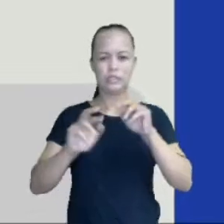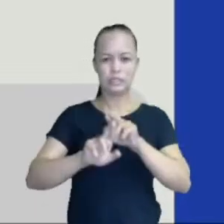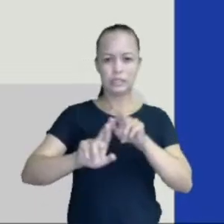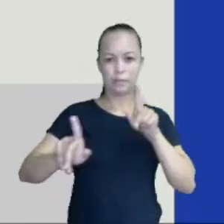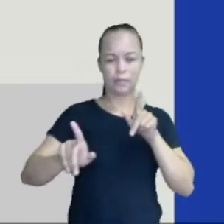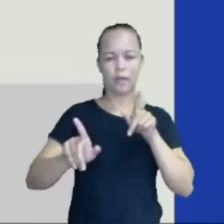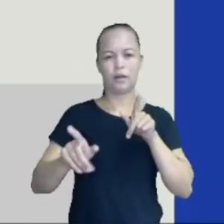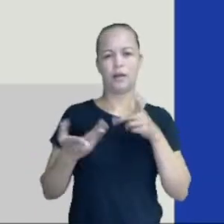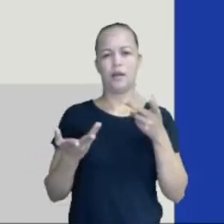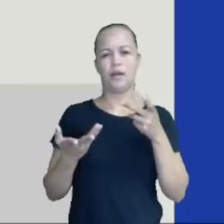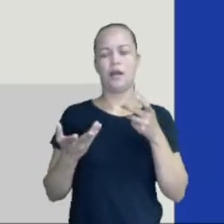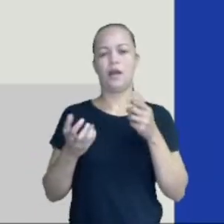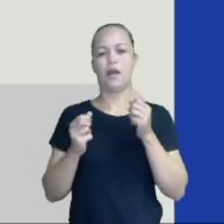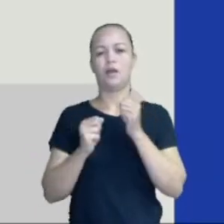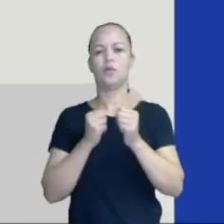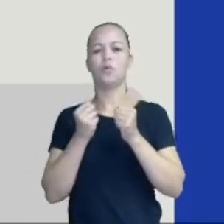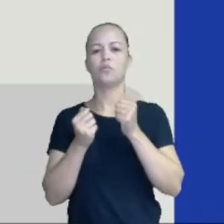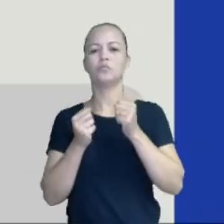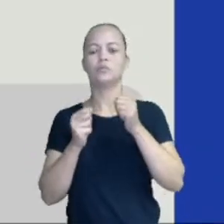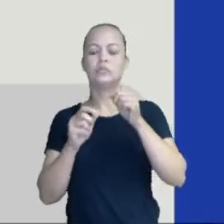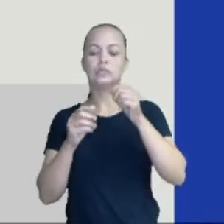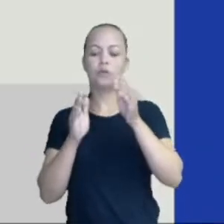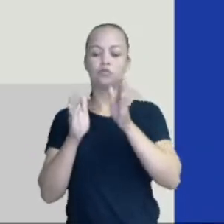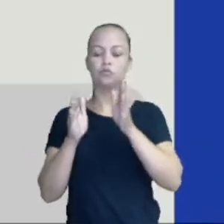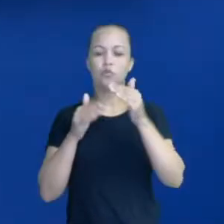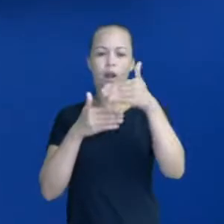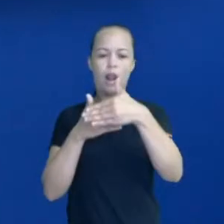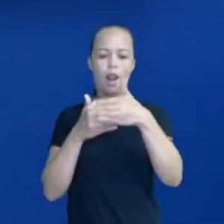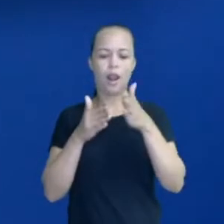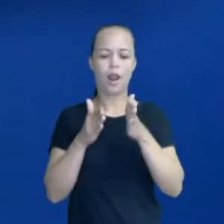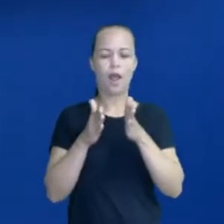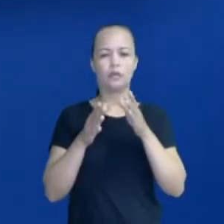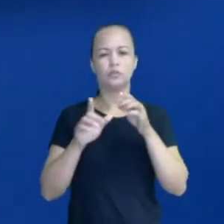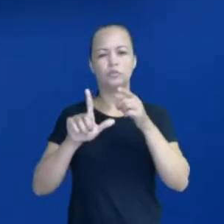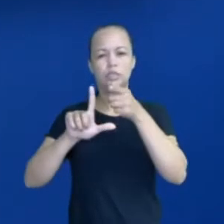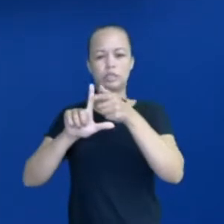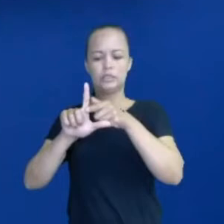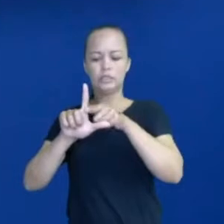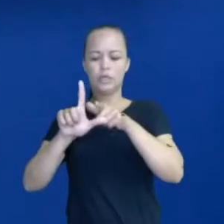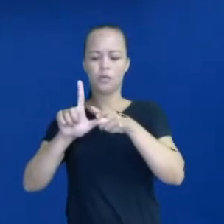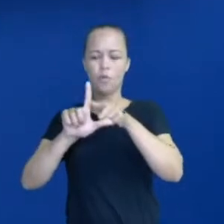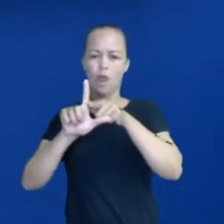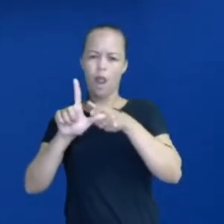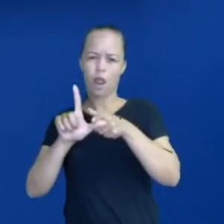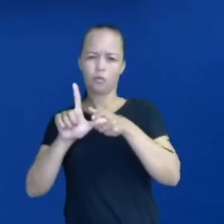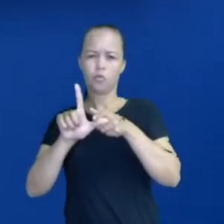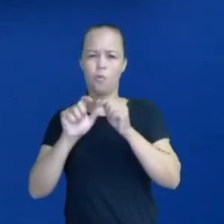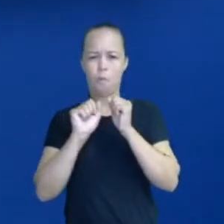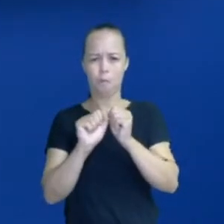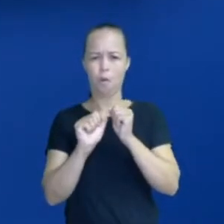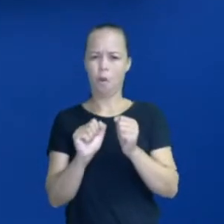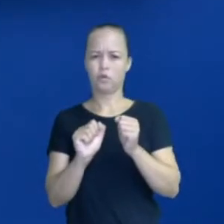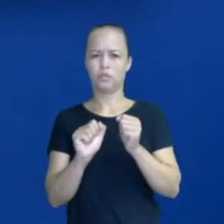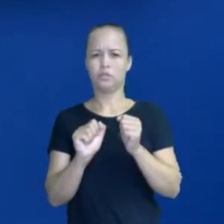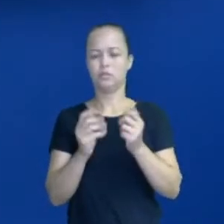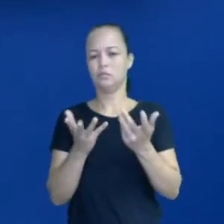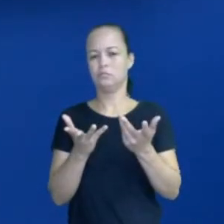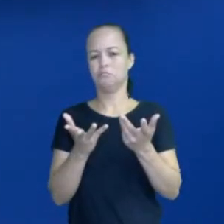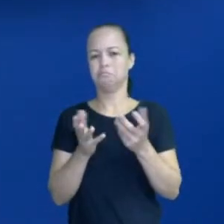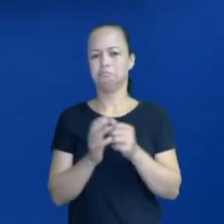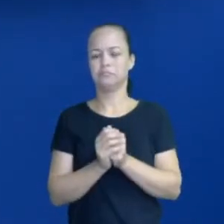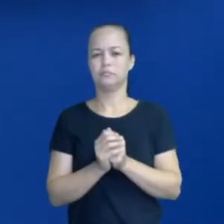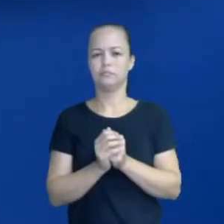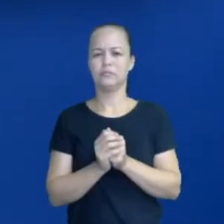lados e de seus ângulos? Eita, professora, e eu sei lá o que é ângulos? Lá vem a senhora com essa